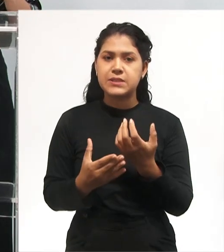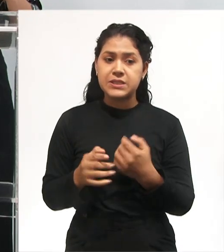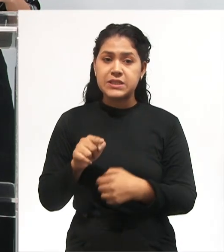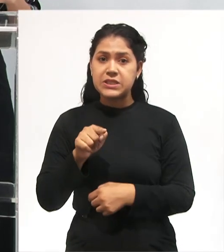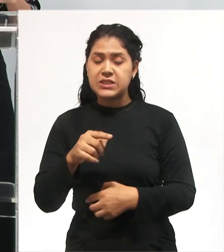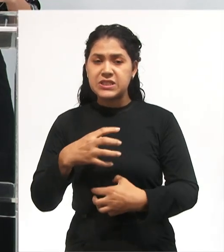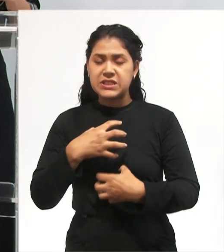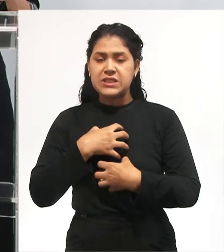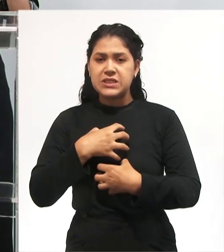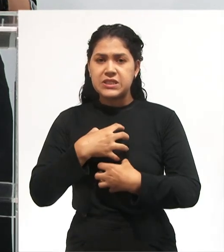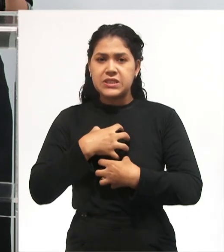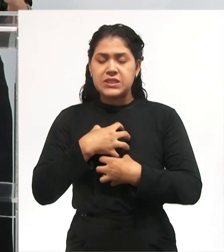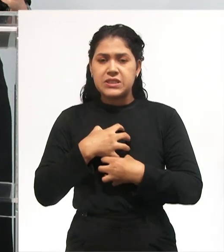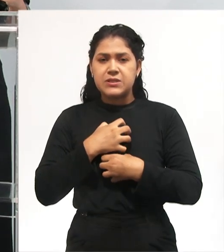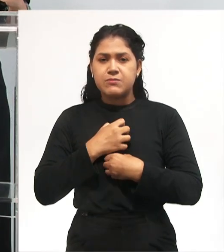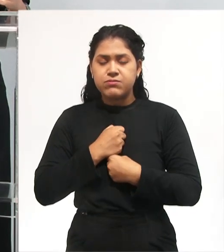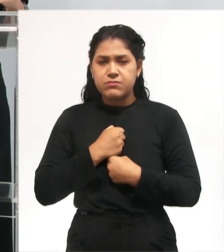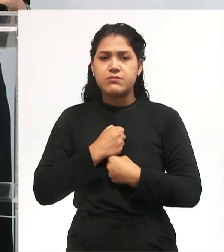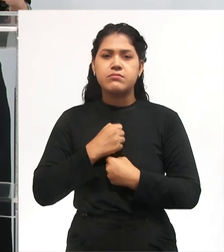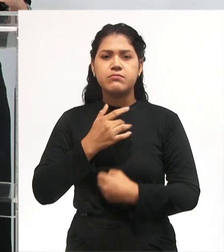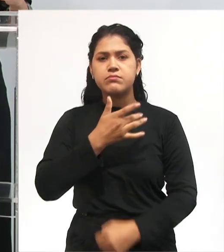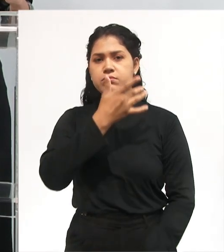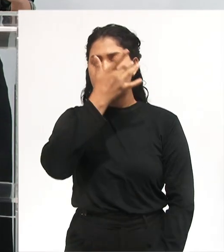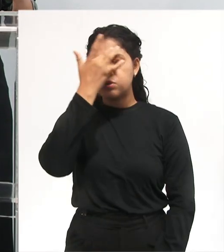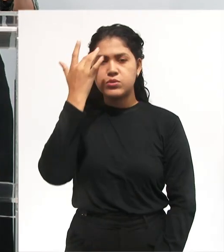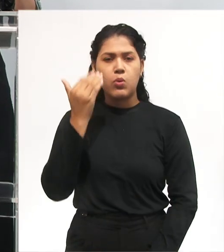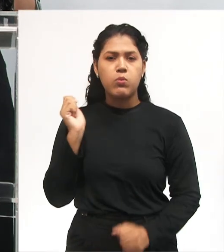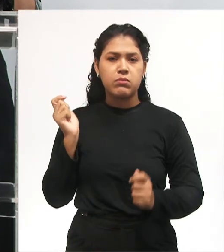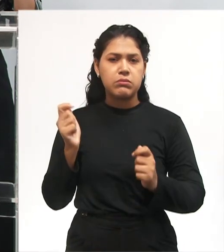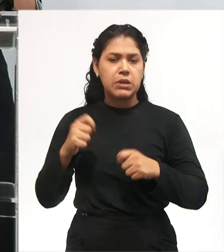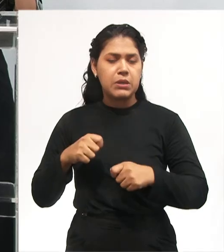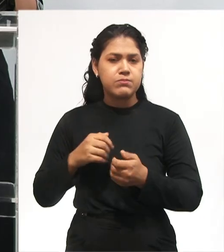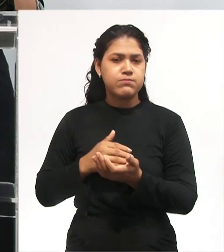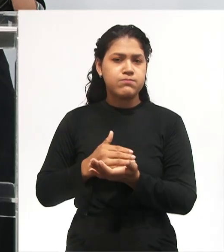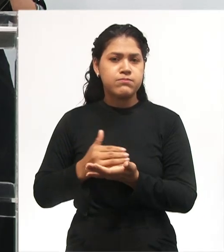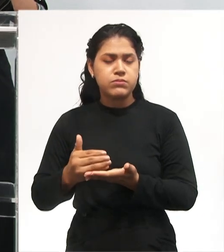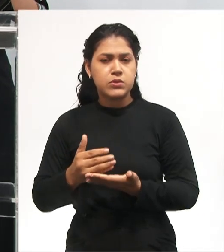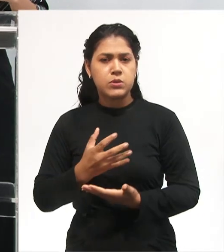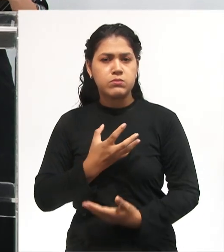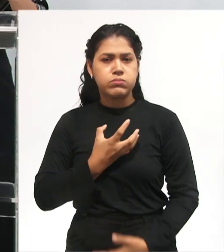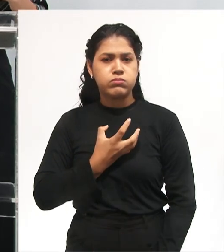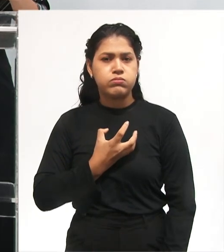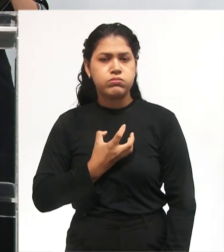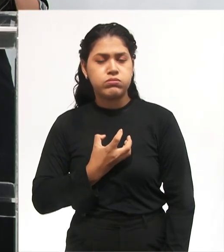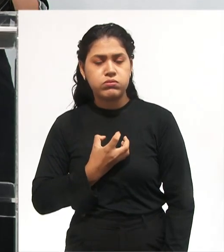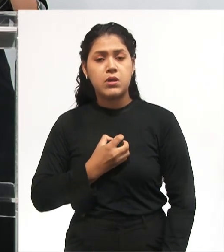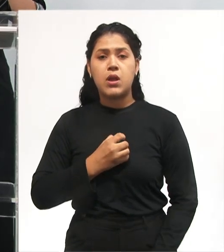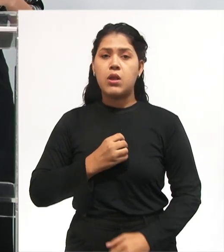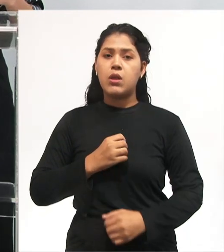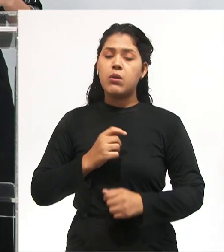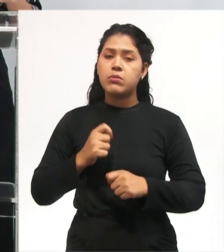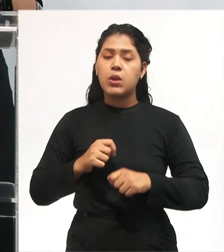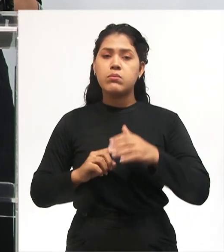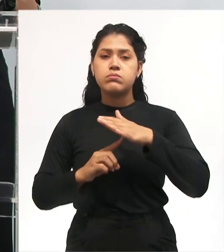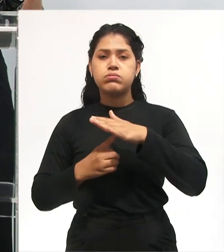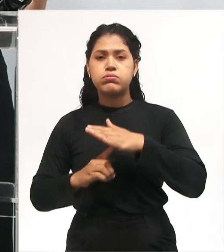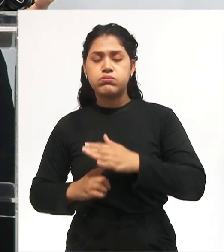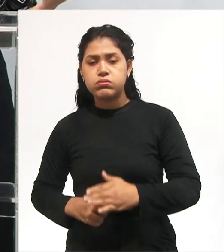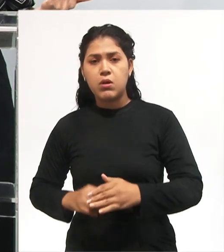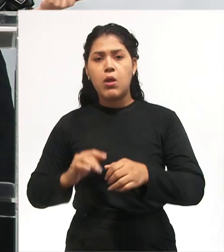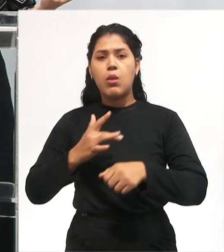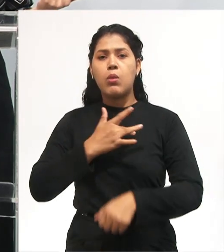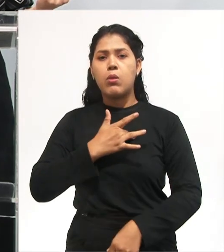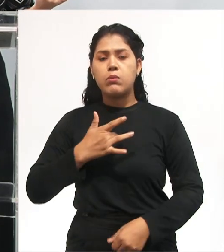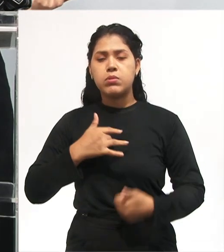por muito tempo pode adoecer a pessoa. E esses ambientes insalubres são ruins não só